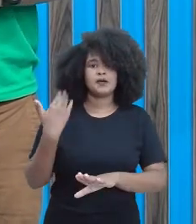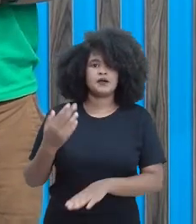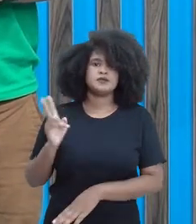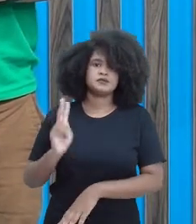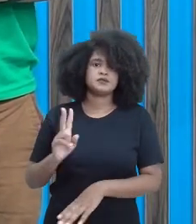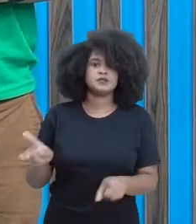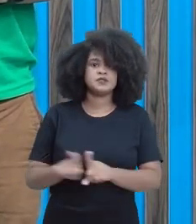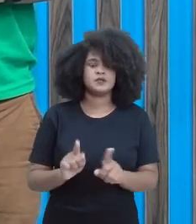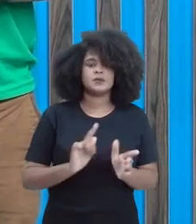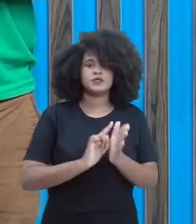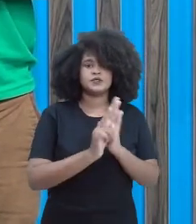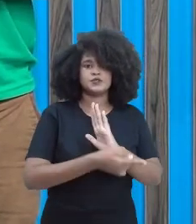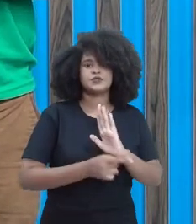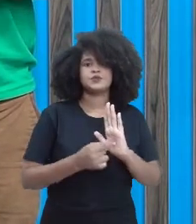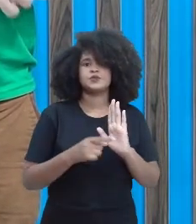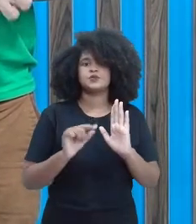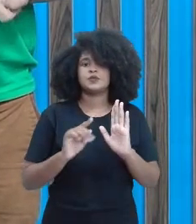de